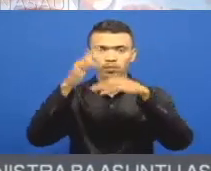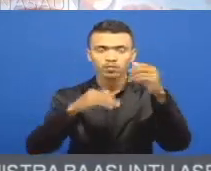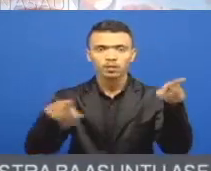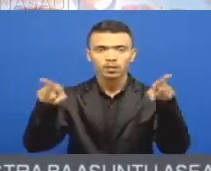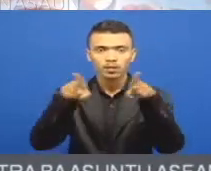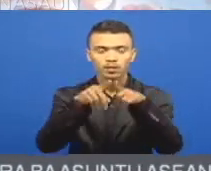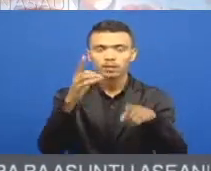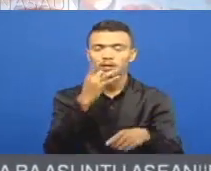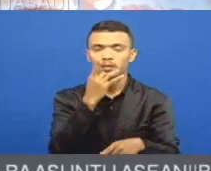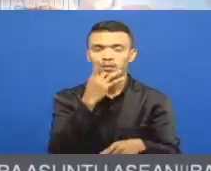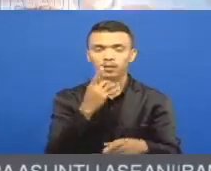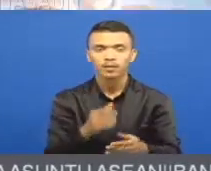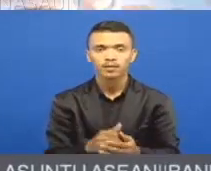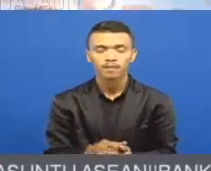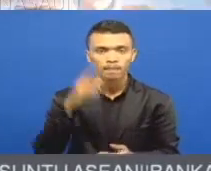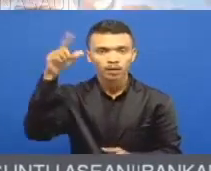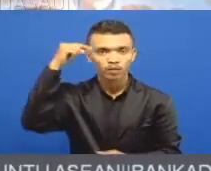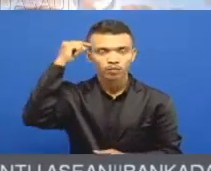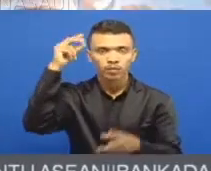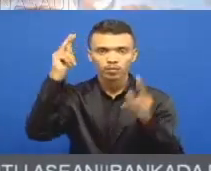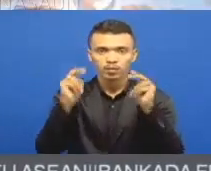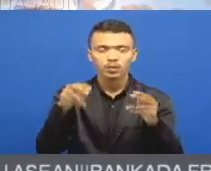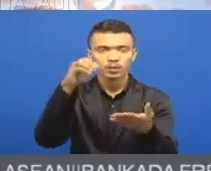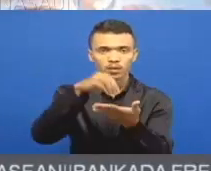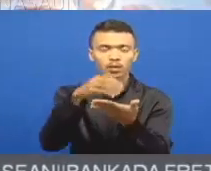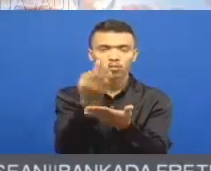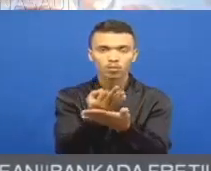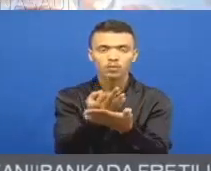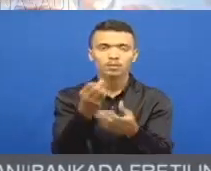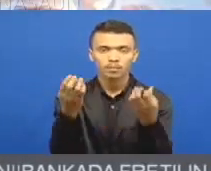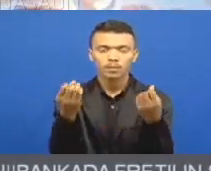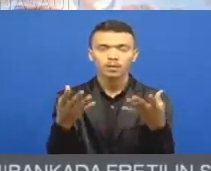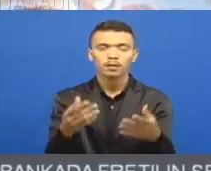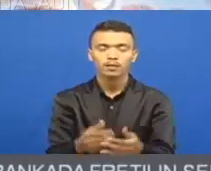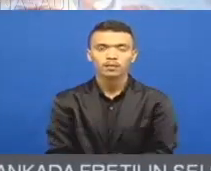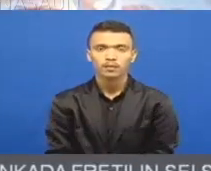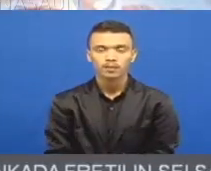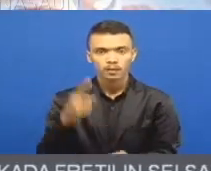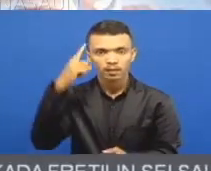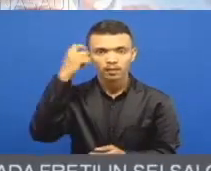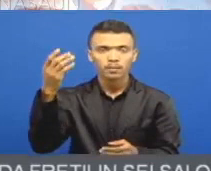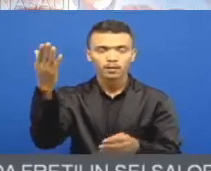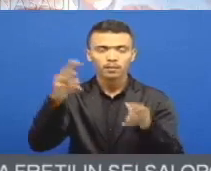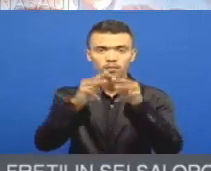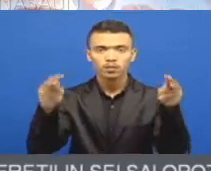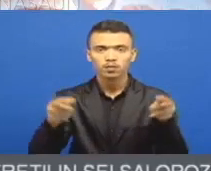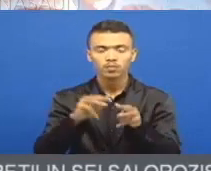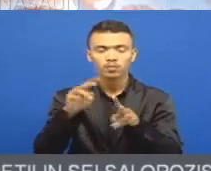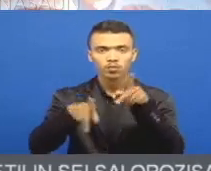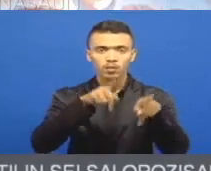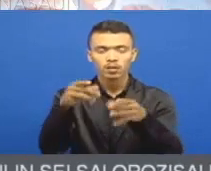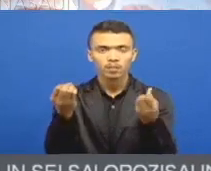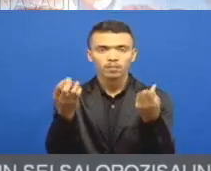eletricidade. Então, o governo tem que alocar orçamento maca na ba. Tamba ia área rural ser na comunidade barco maca